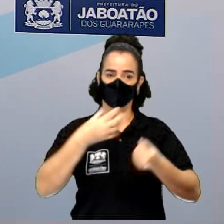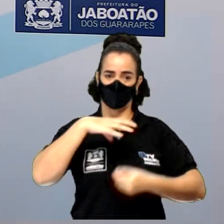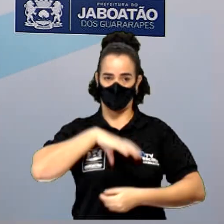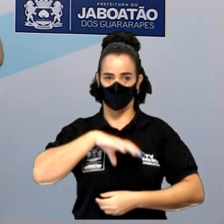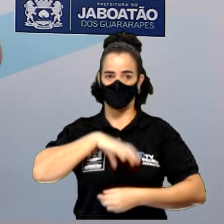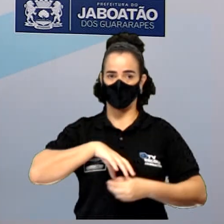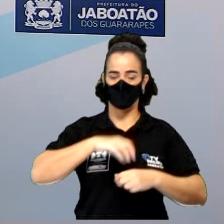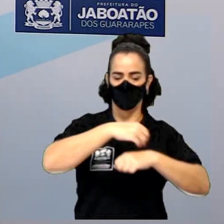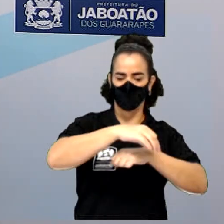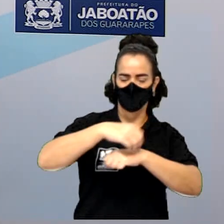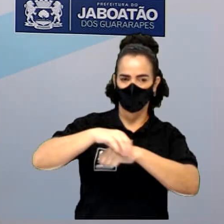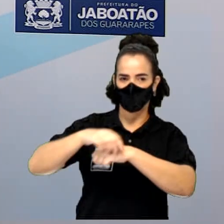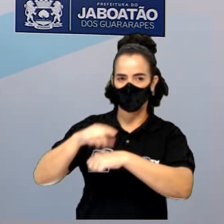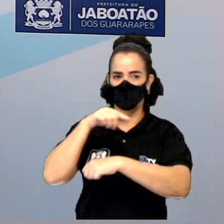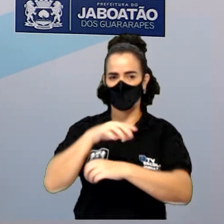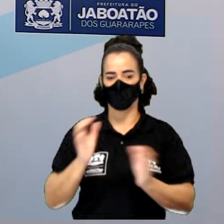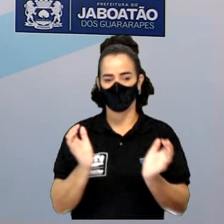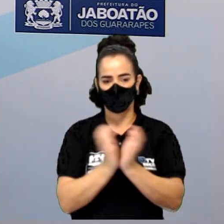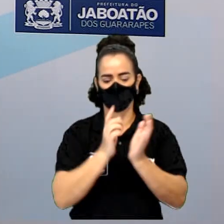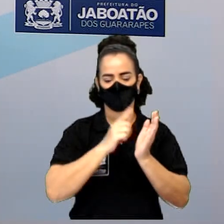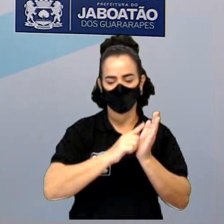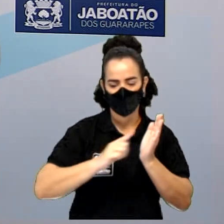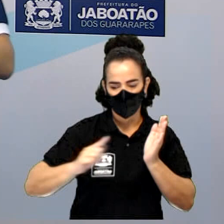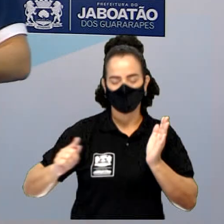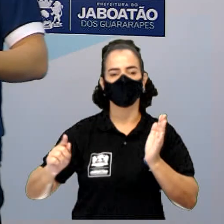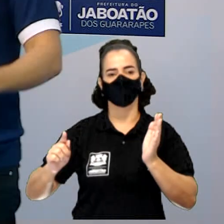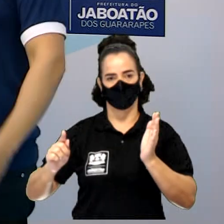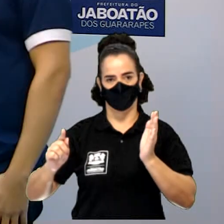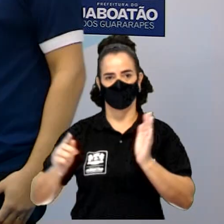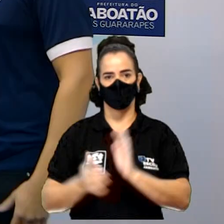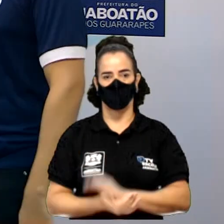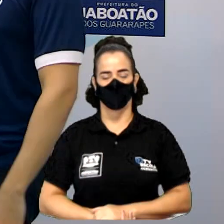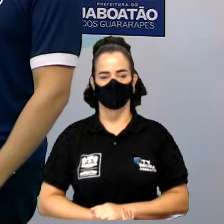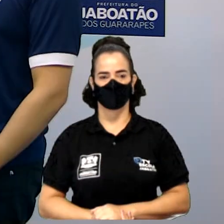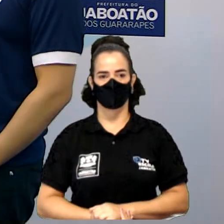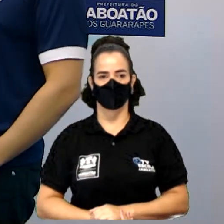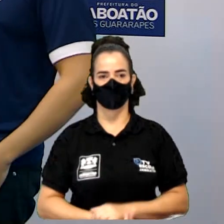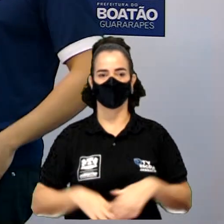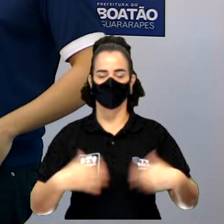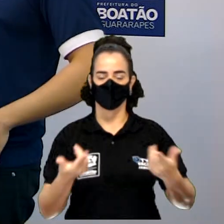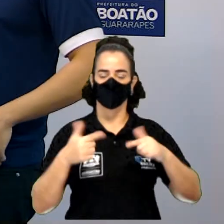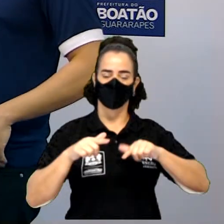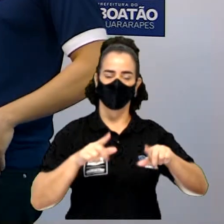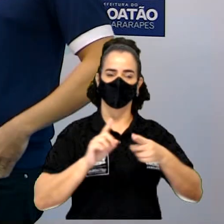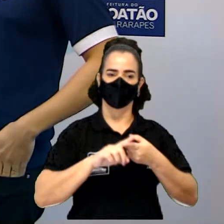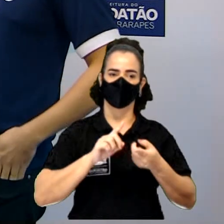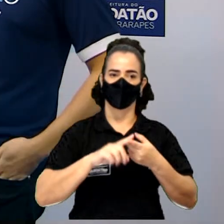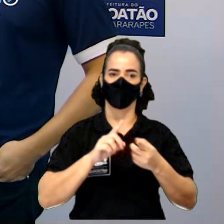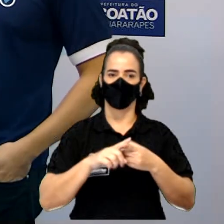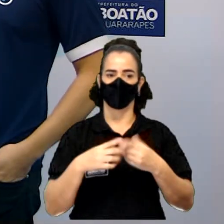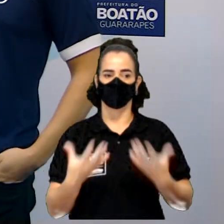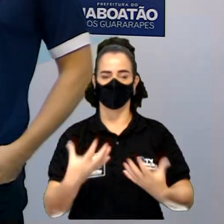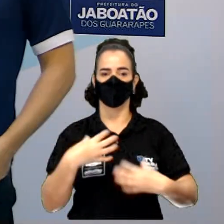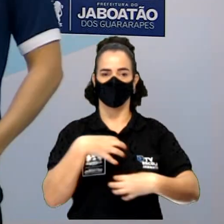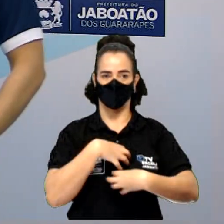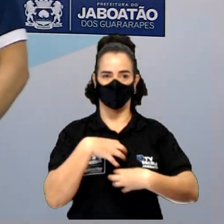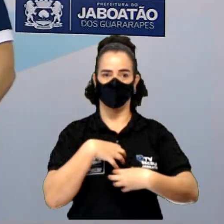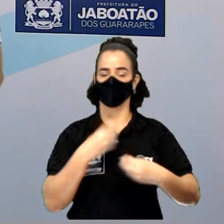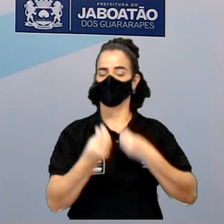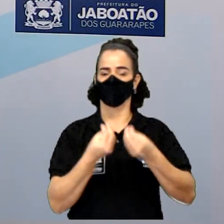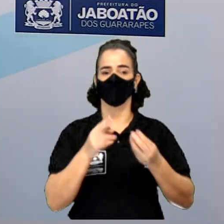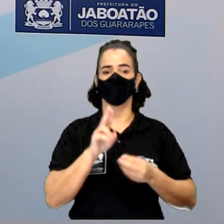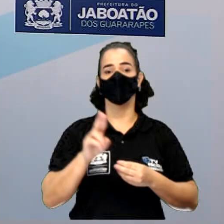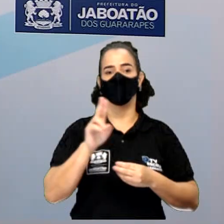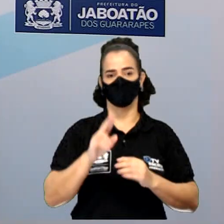distribuídos nessas classes de palavras ou classes gramaticais. Vamos trabalhar aqui o emprego e o sentido. Vamos a